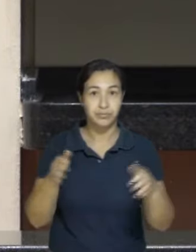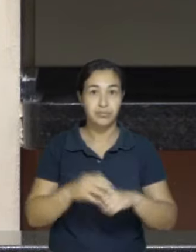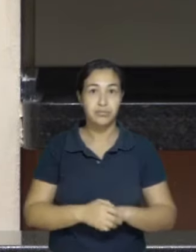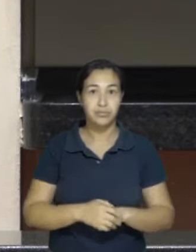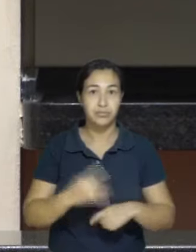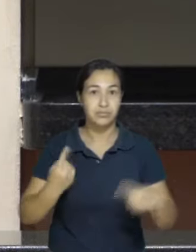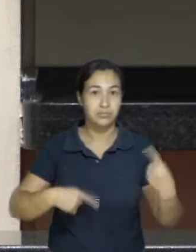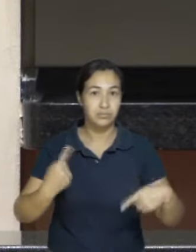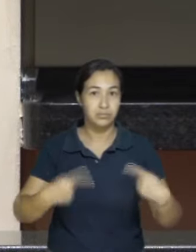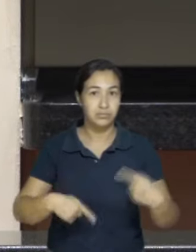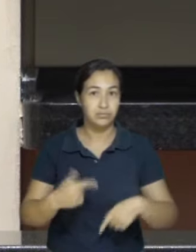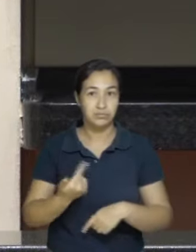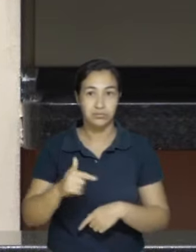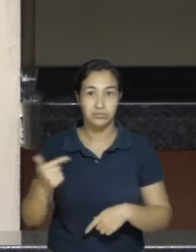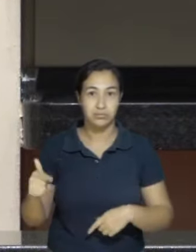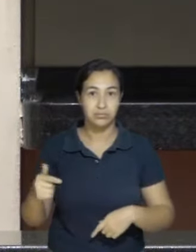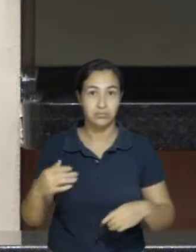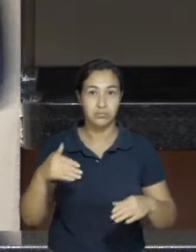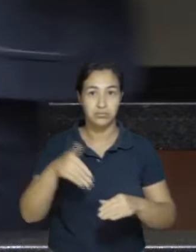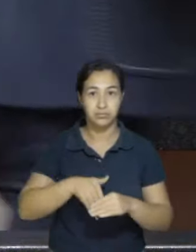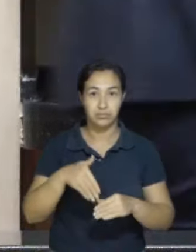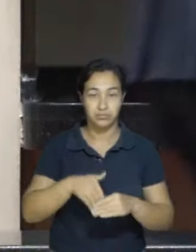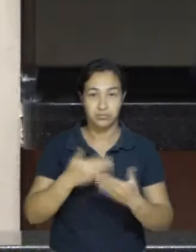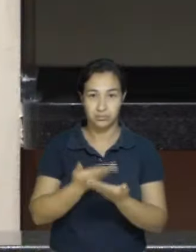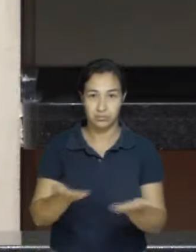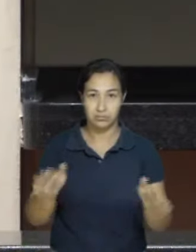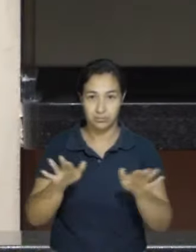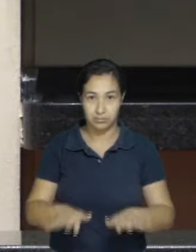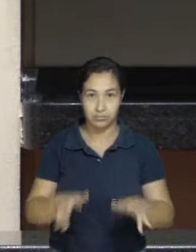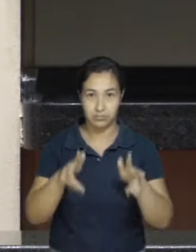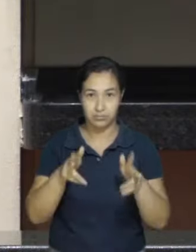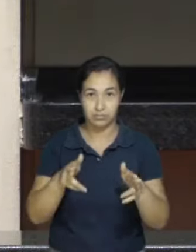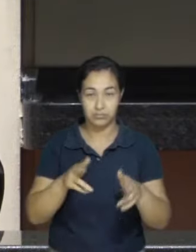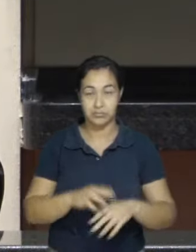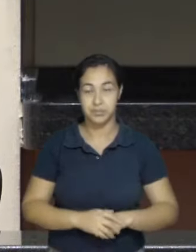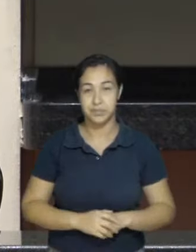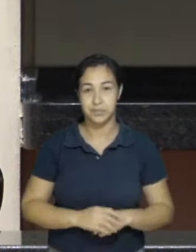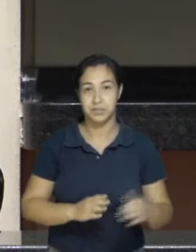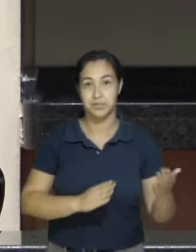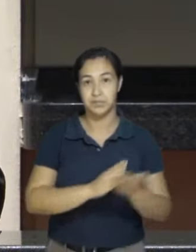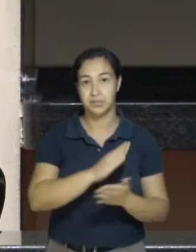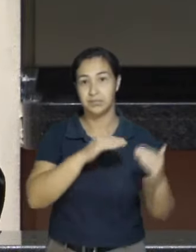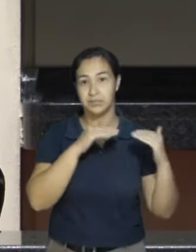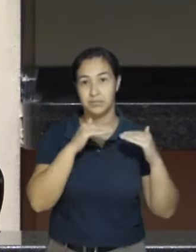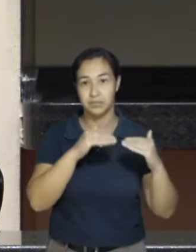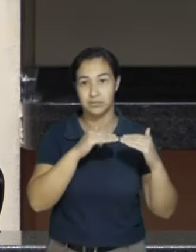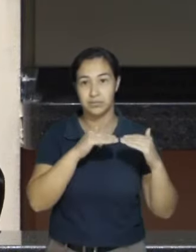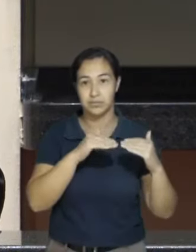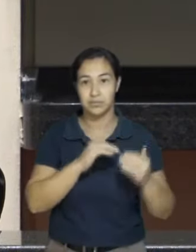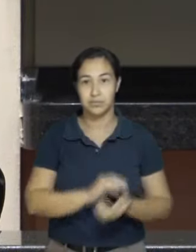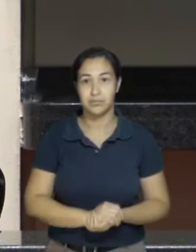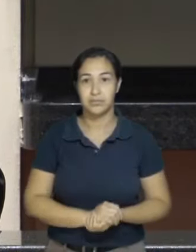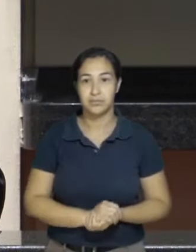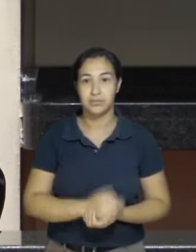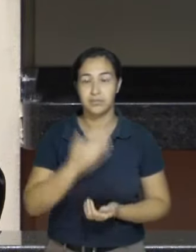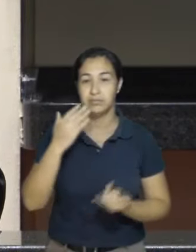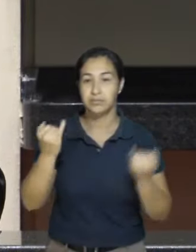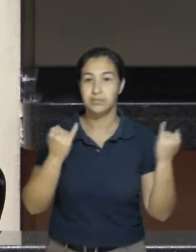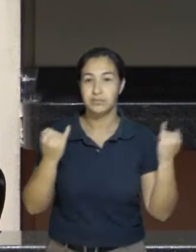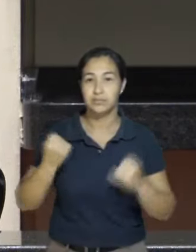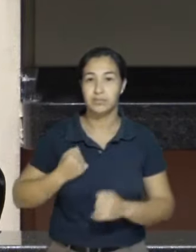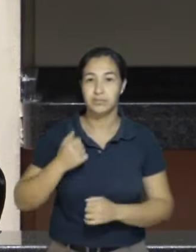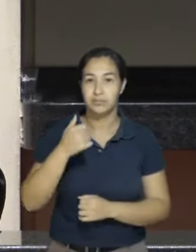discussão deputados que aprovam permanece como se encontra aprovado por unanimidade pedindo informação